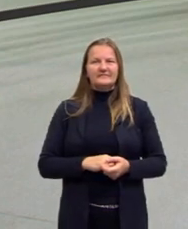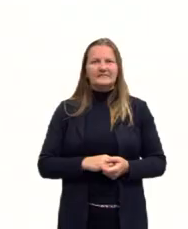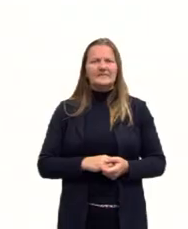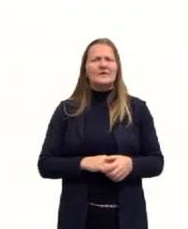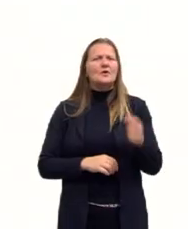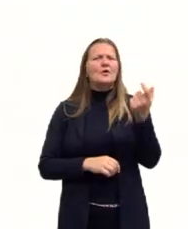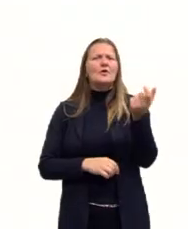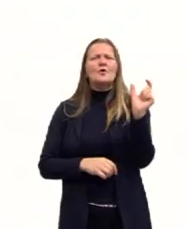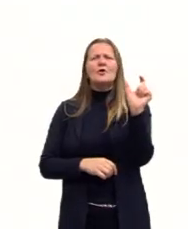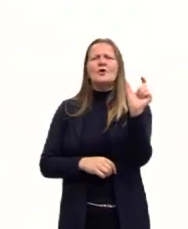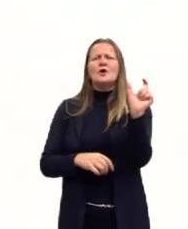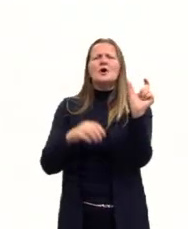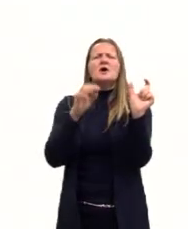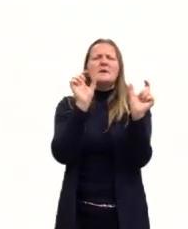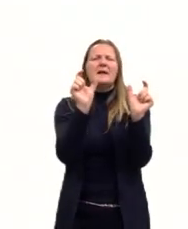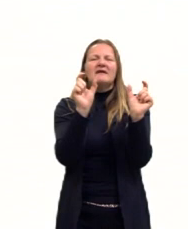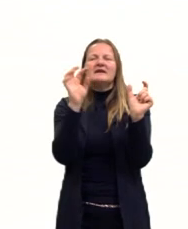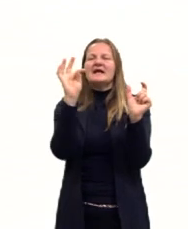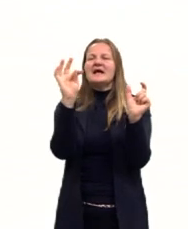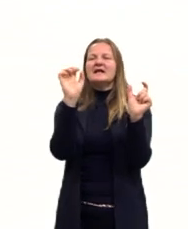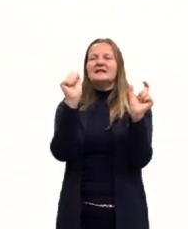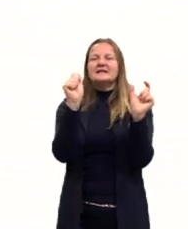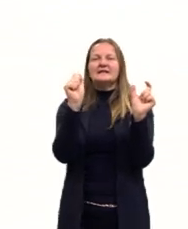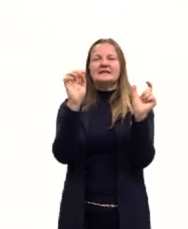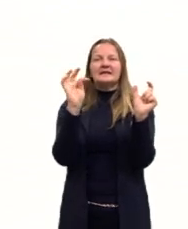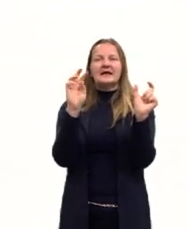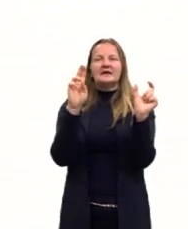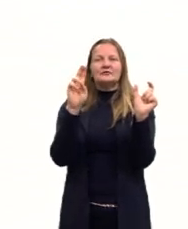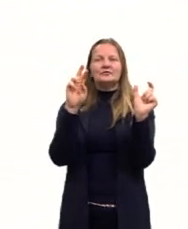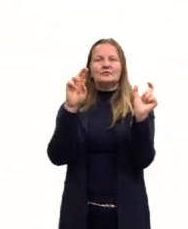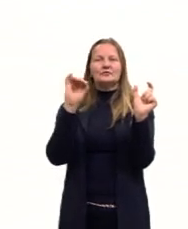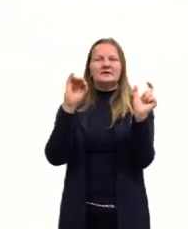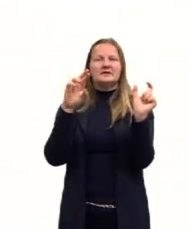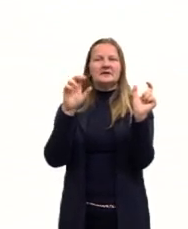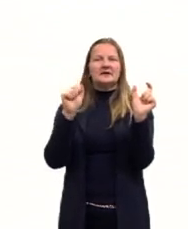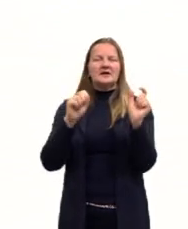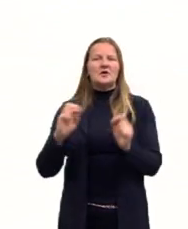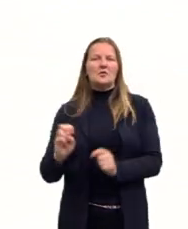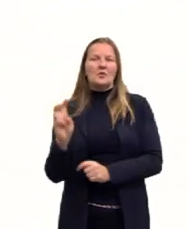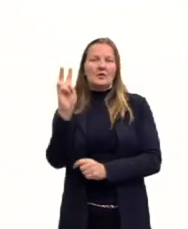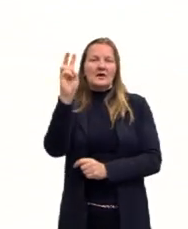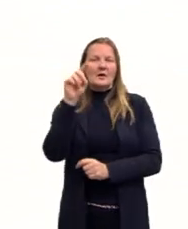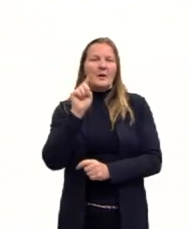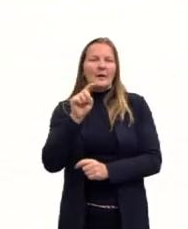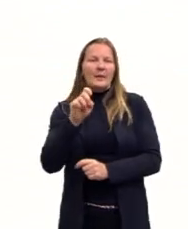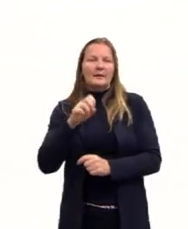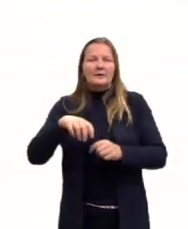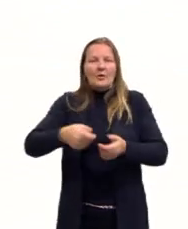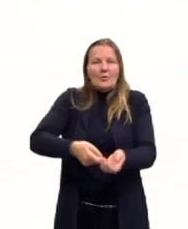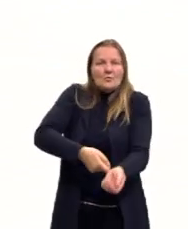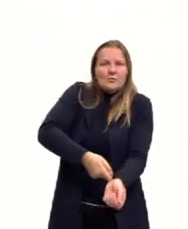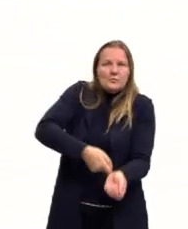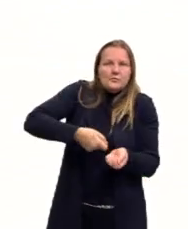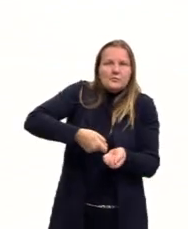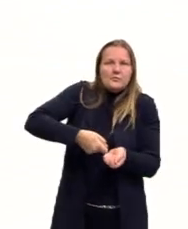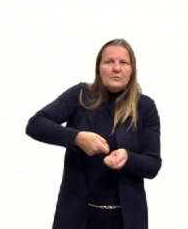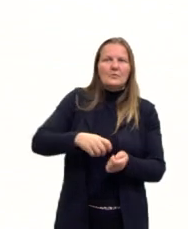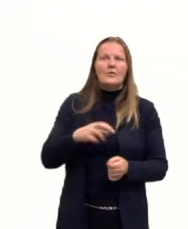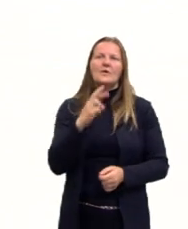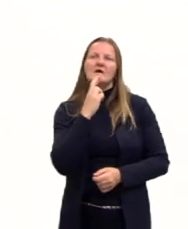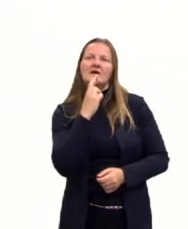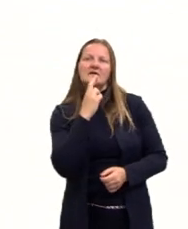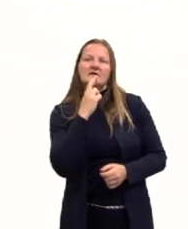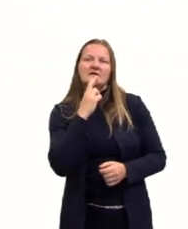O que é Tatuira dentre essas opções lagartixa mandioca é um refrigerante